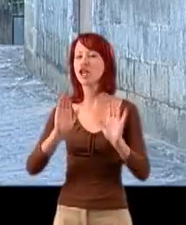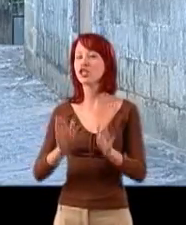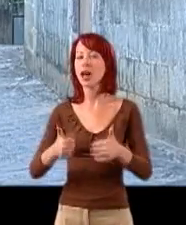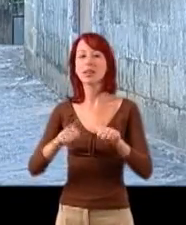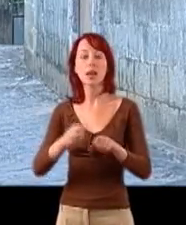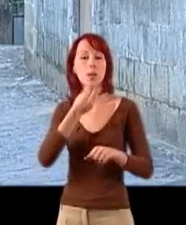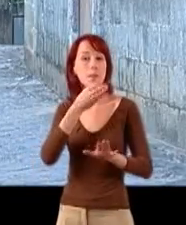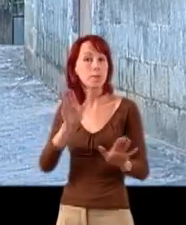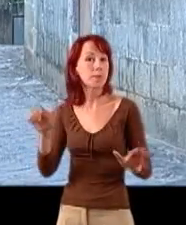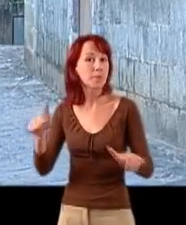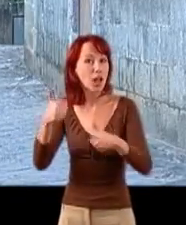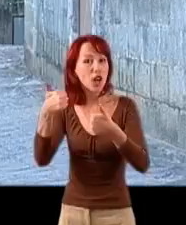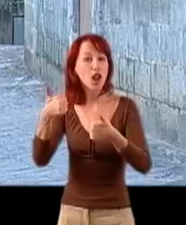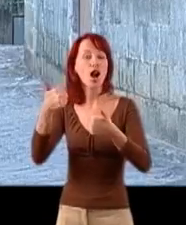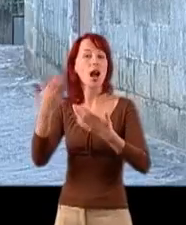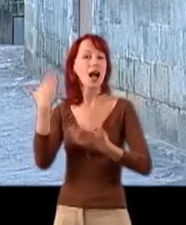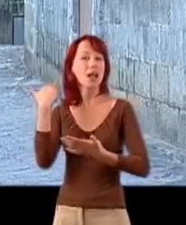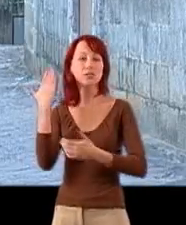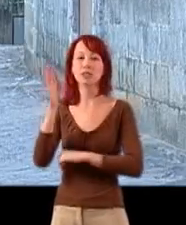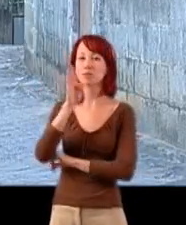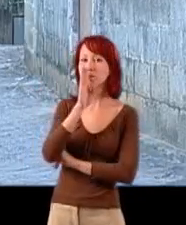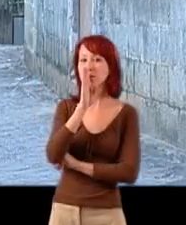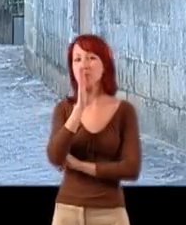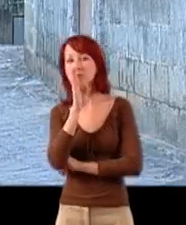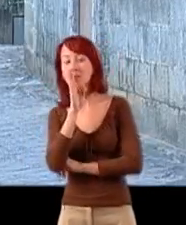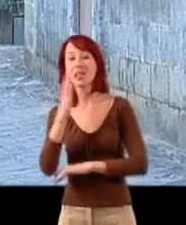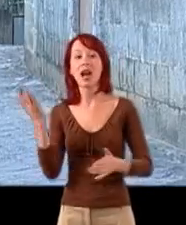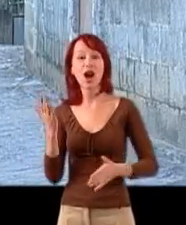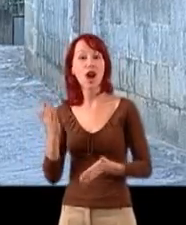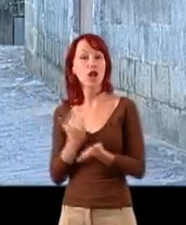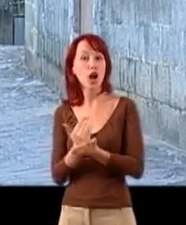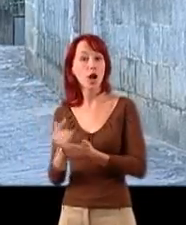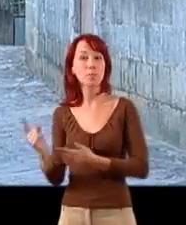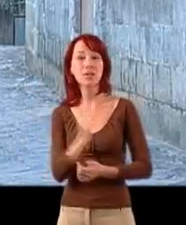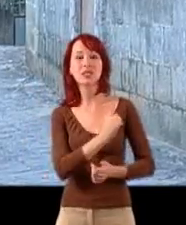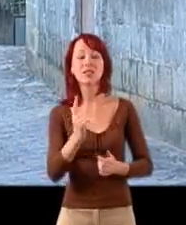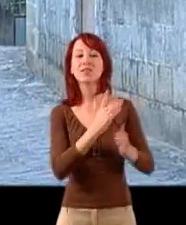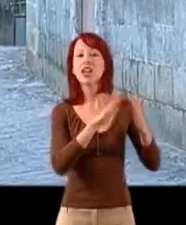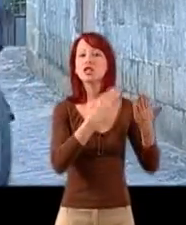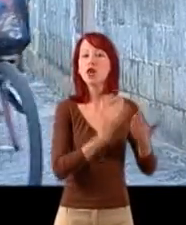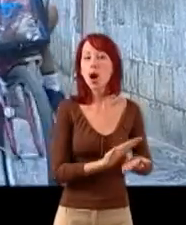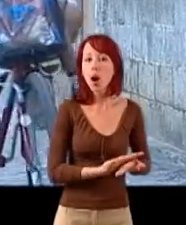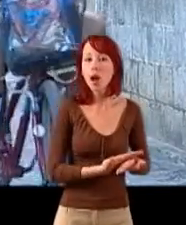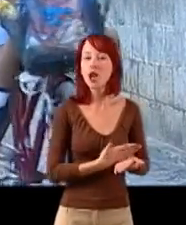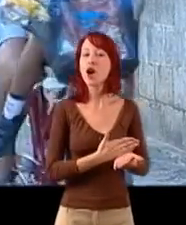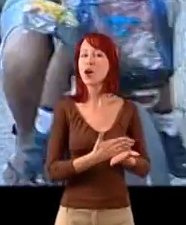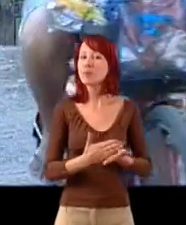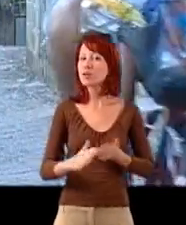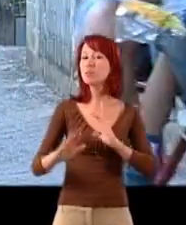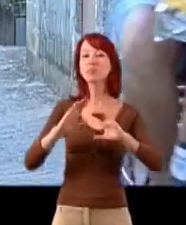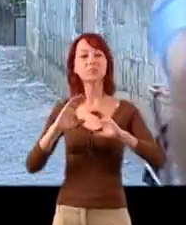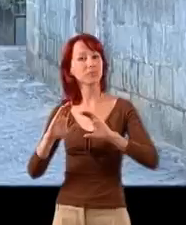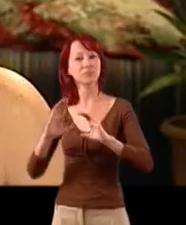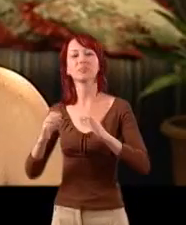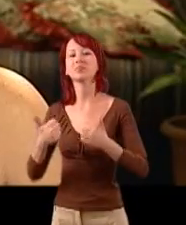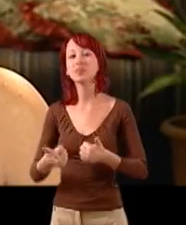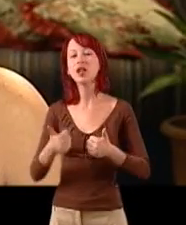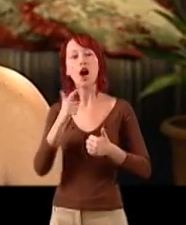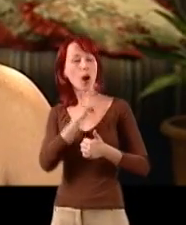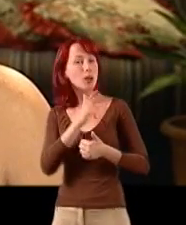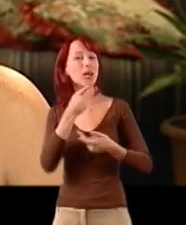agora ele tá bem melhor que antes, ele ficava na dele. Depois que eu comecei a levar ele na escola, ele começou a se